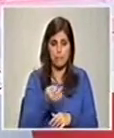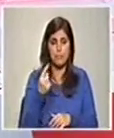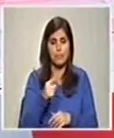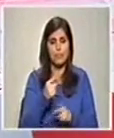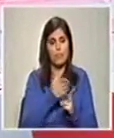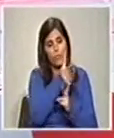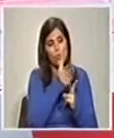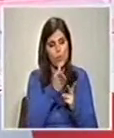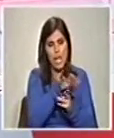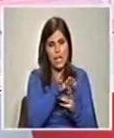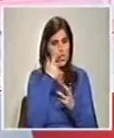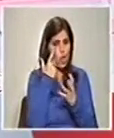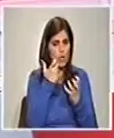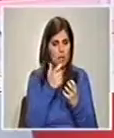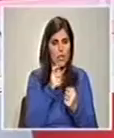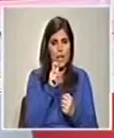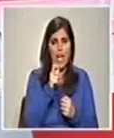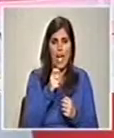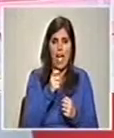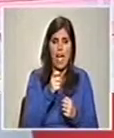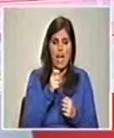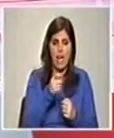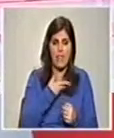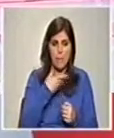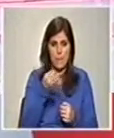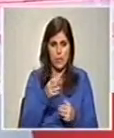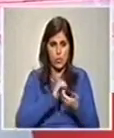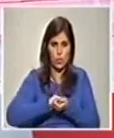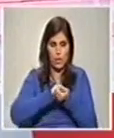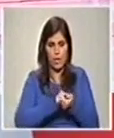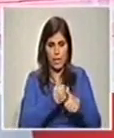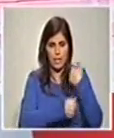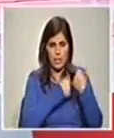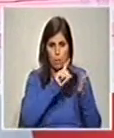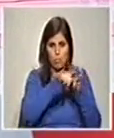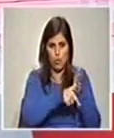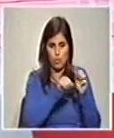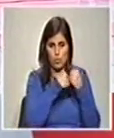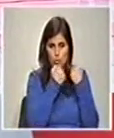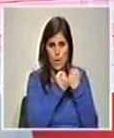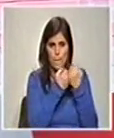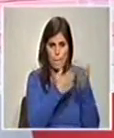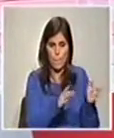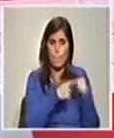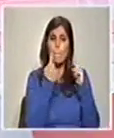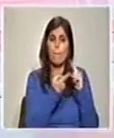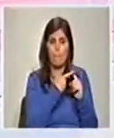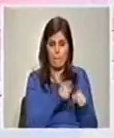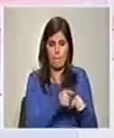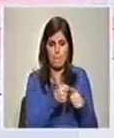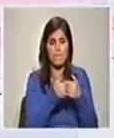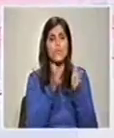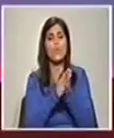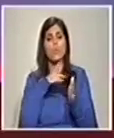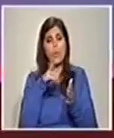nota muito. Uma é o EDP Solidária, que é um eixo de candidatura a projetos sociais que abre anualmente e, portanto, todo o